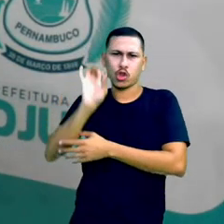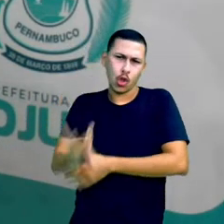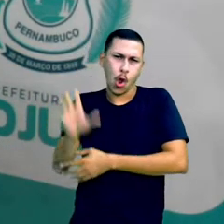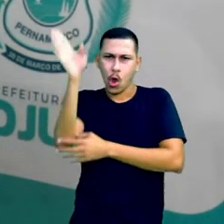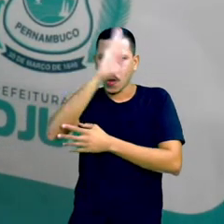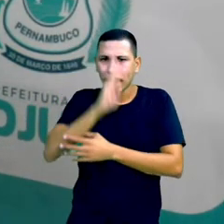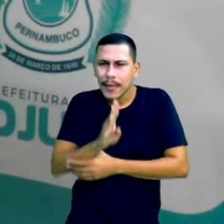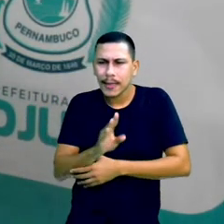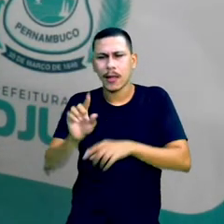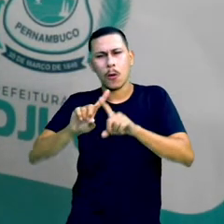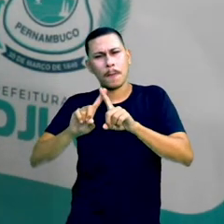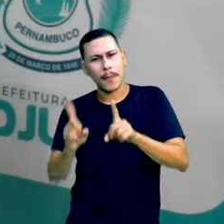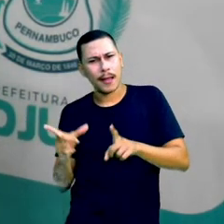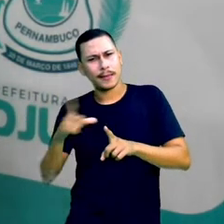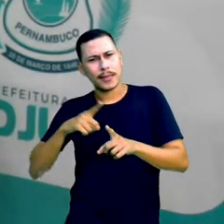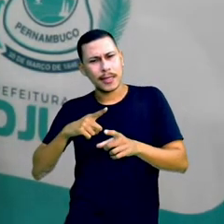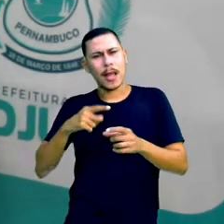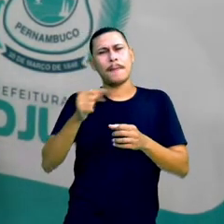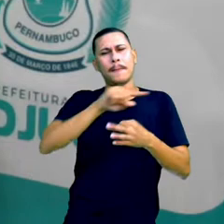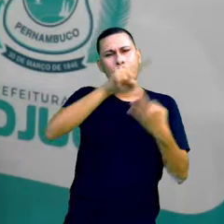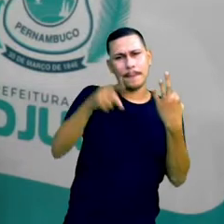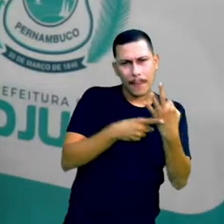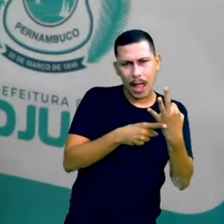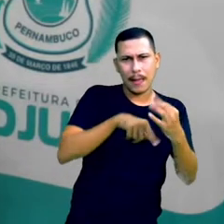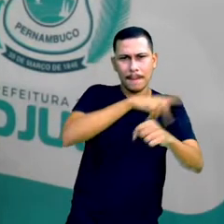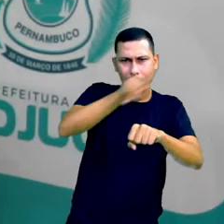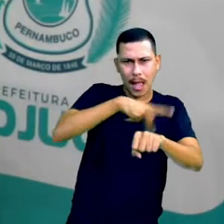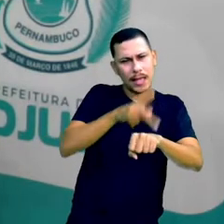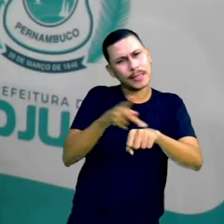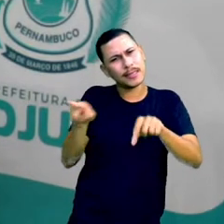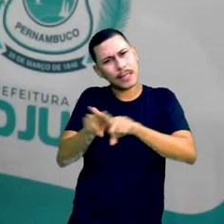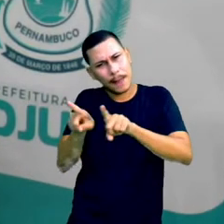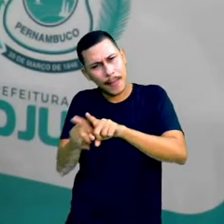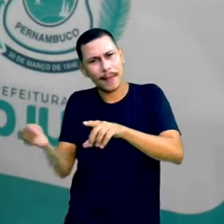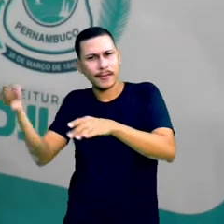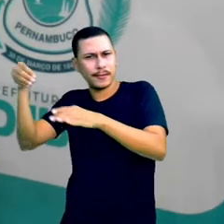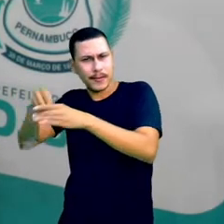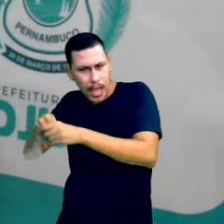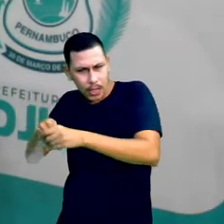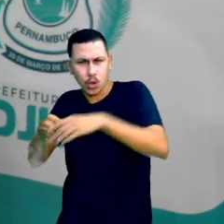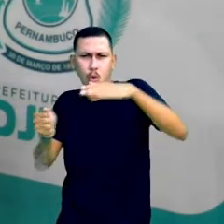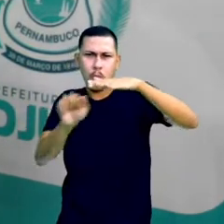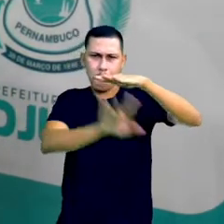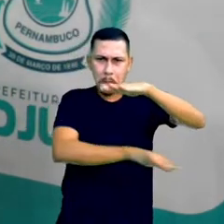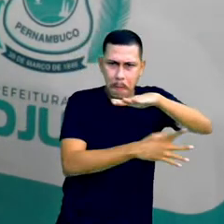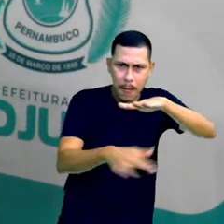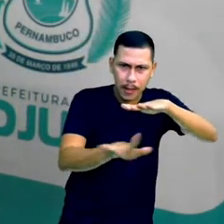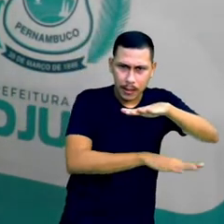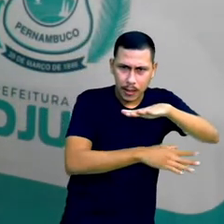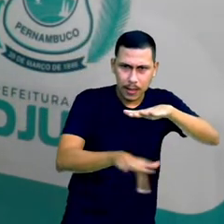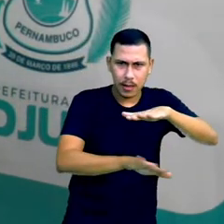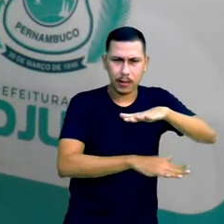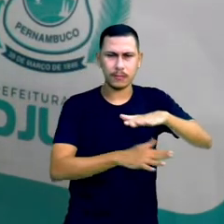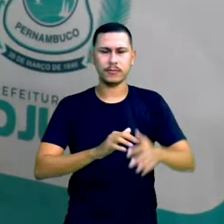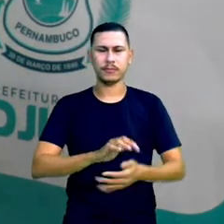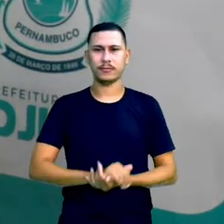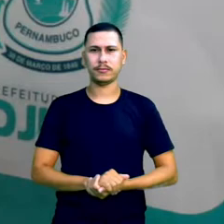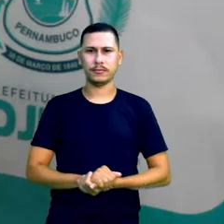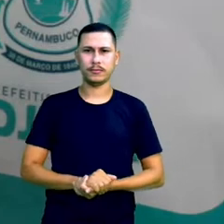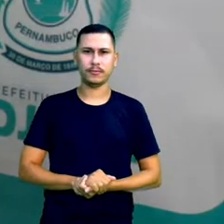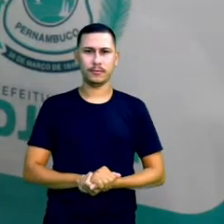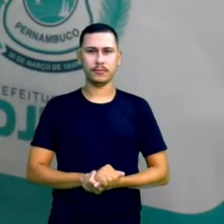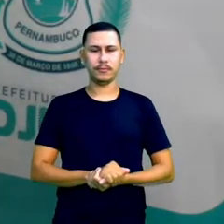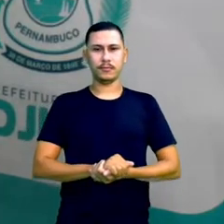exclusivamente brasileiro. A gente tem aí outros três países que também recebem essa área de Pantanal,